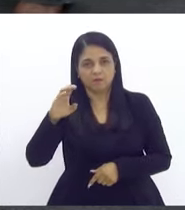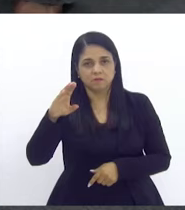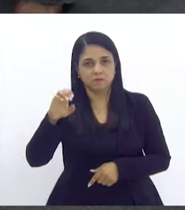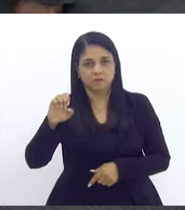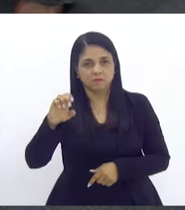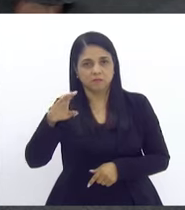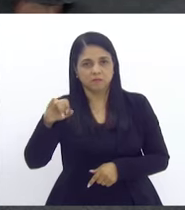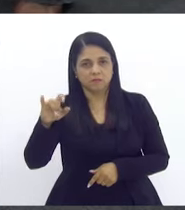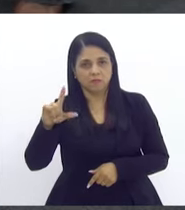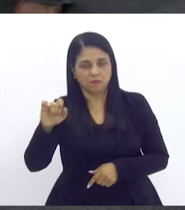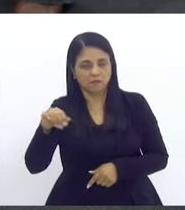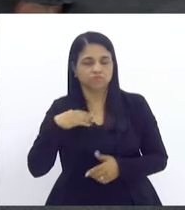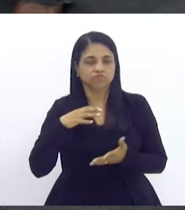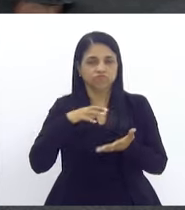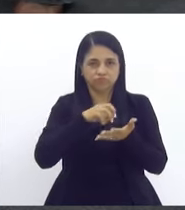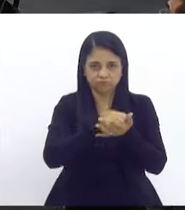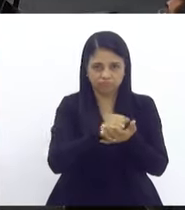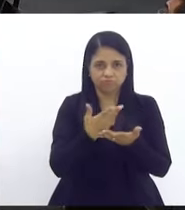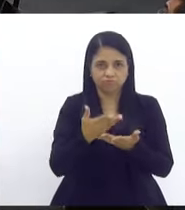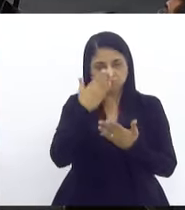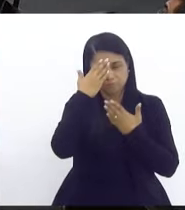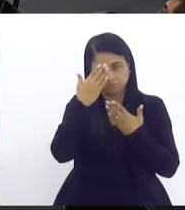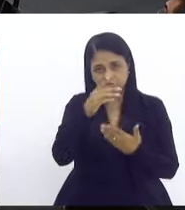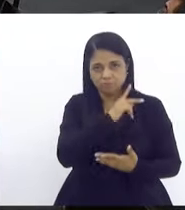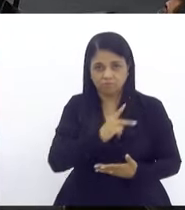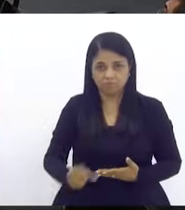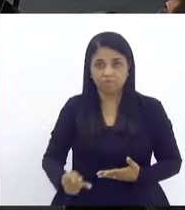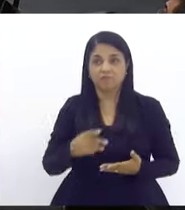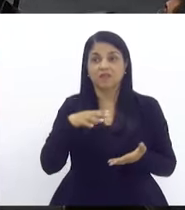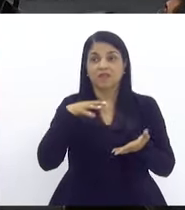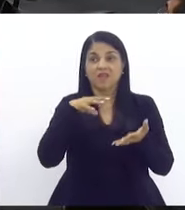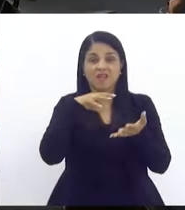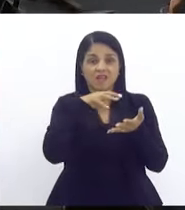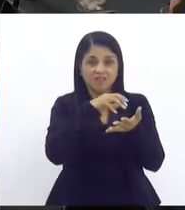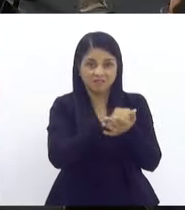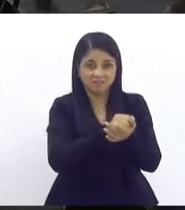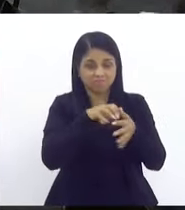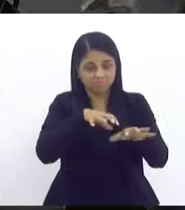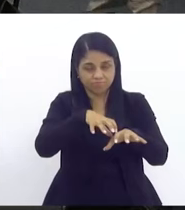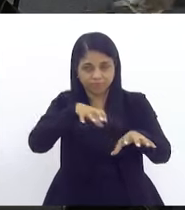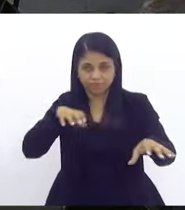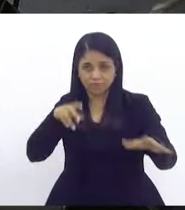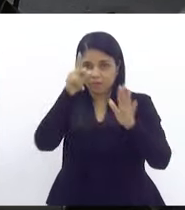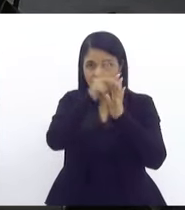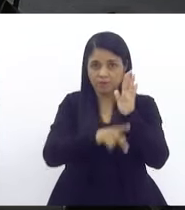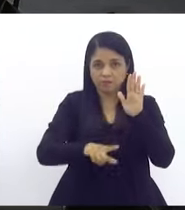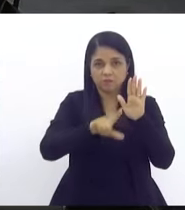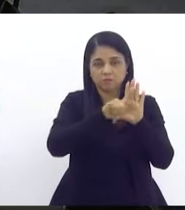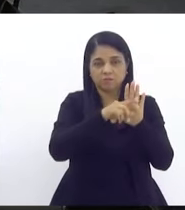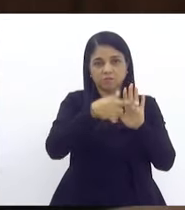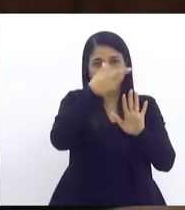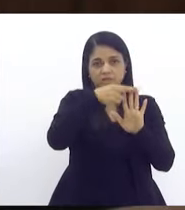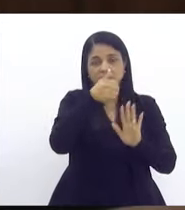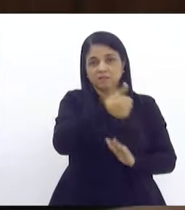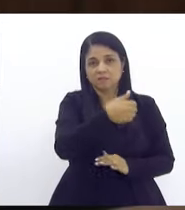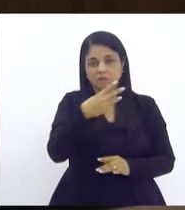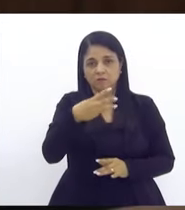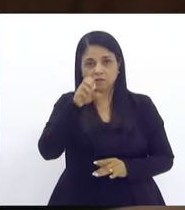minha abstenção. Obrigado, senhora. Presidenta, registrar abstenção nos projetos de resolução número